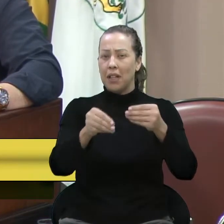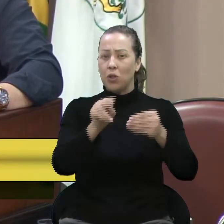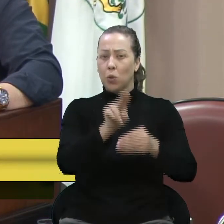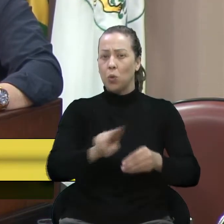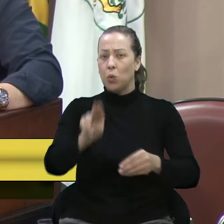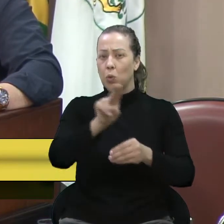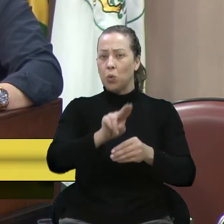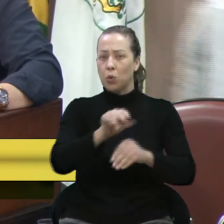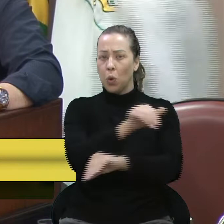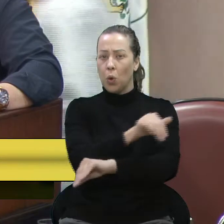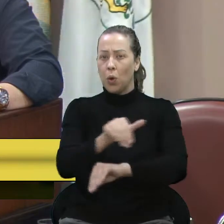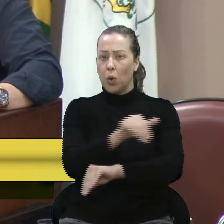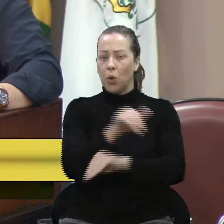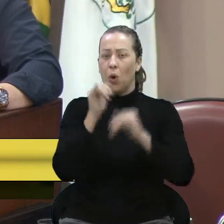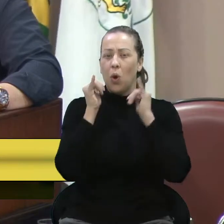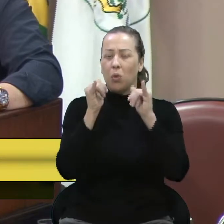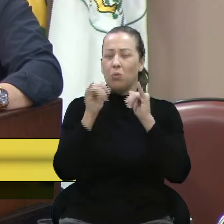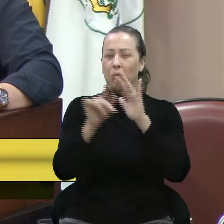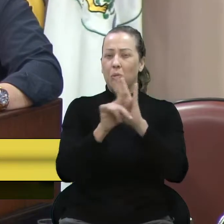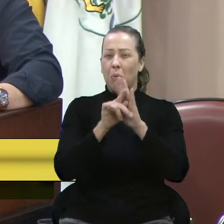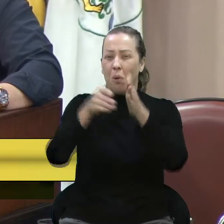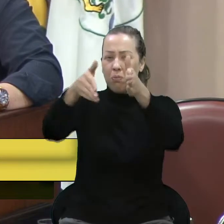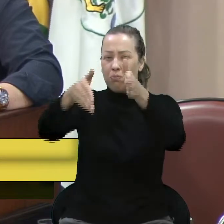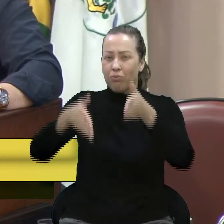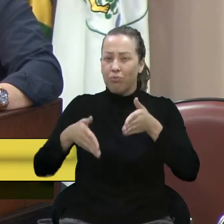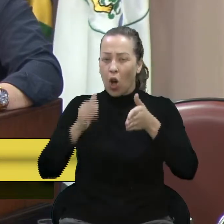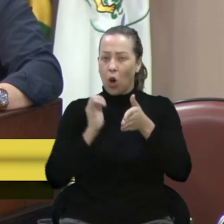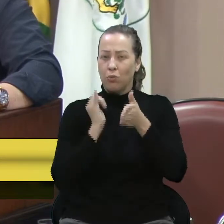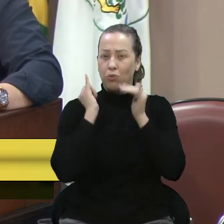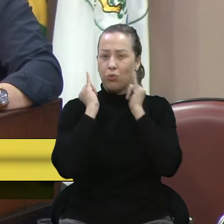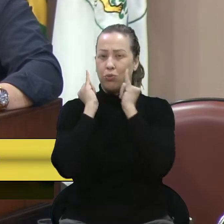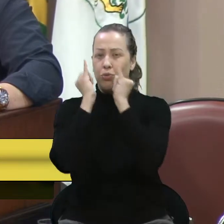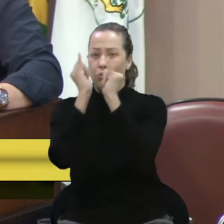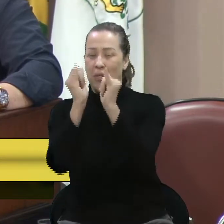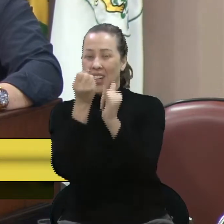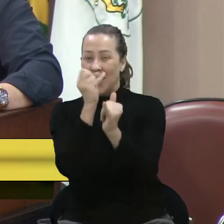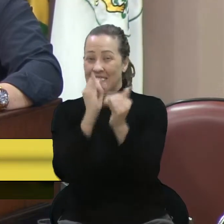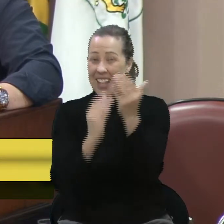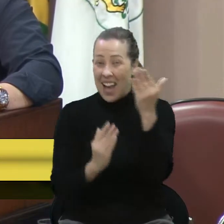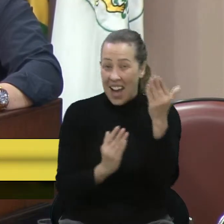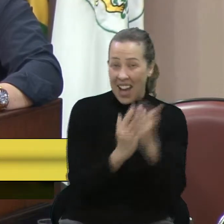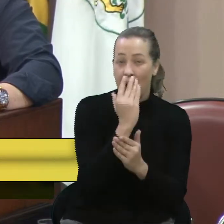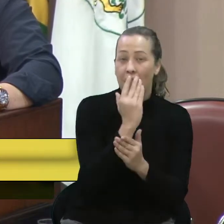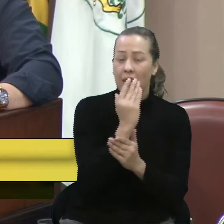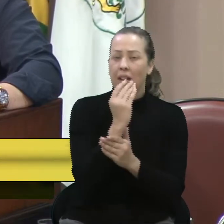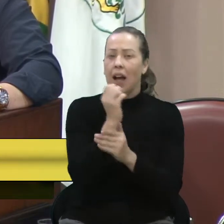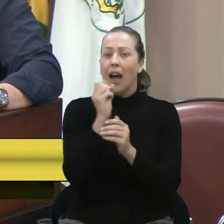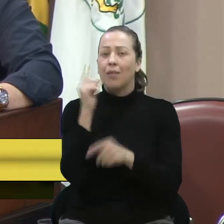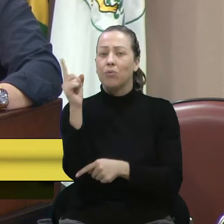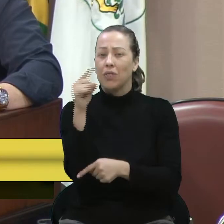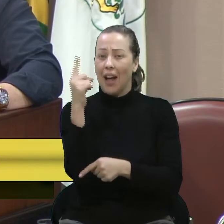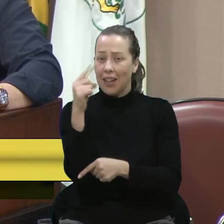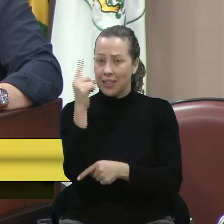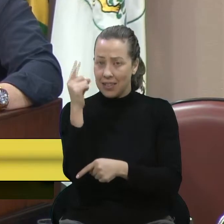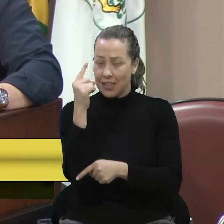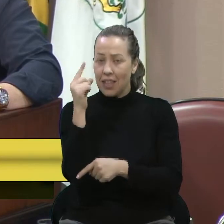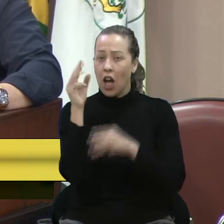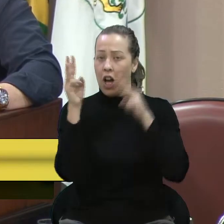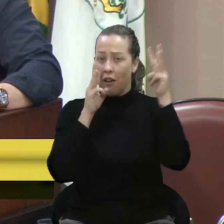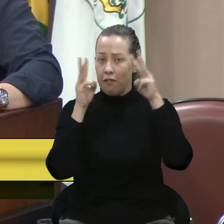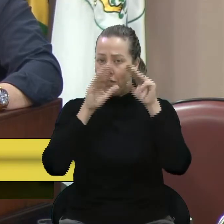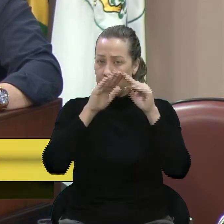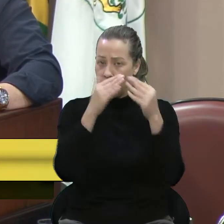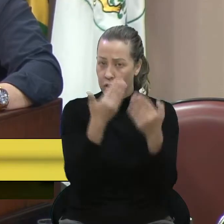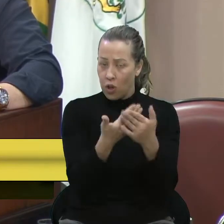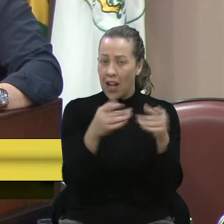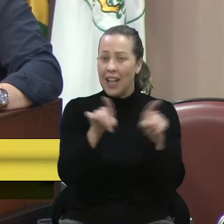uso dos corredores de ônibus na cidade. A proposta, caso seja aprovada, permitirá que os táxis, as vans